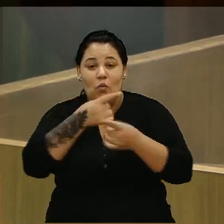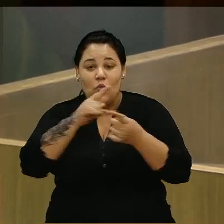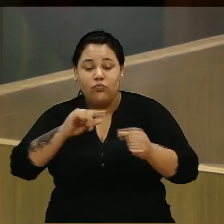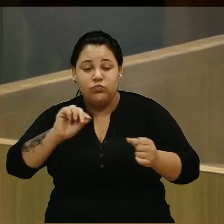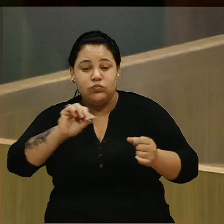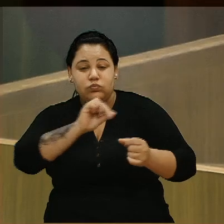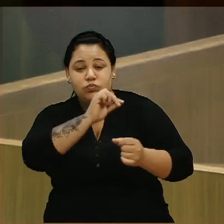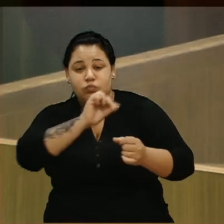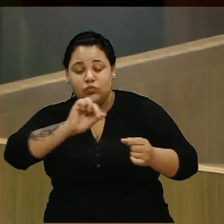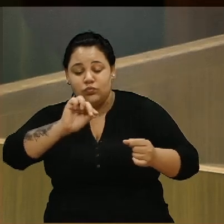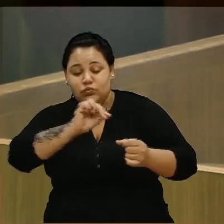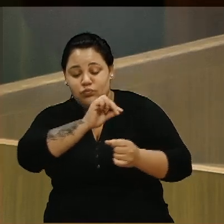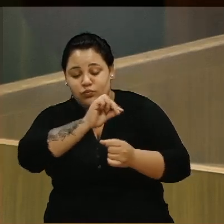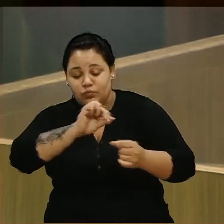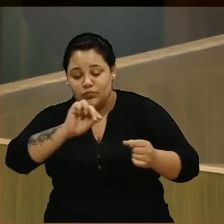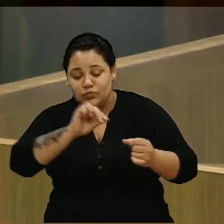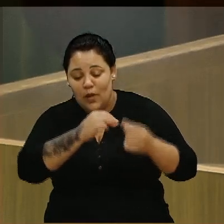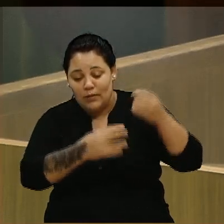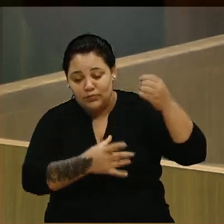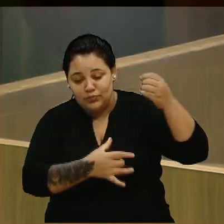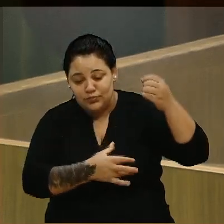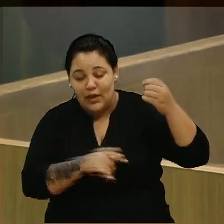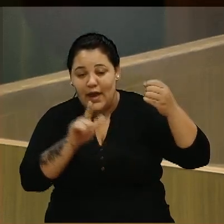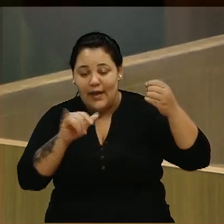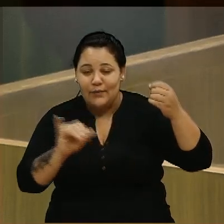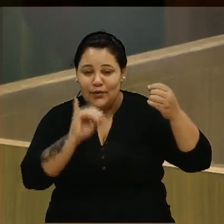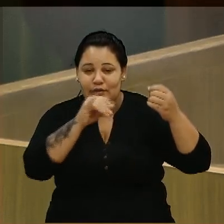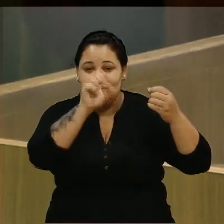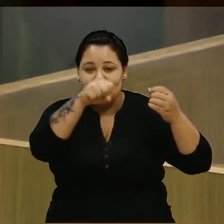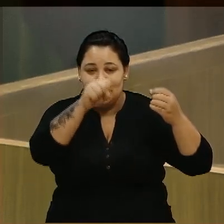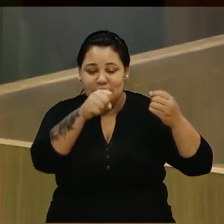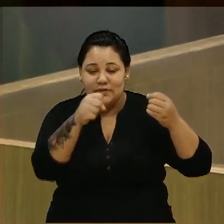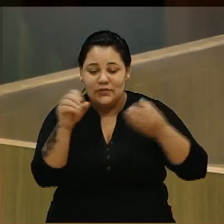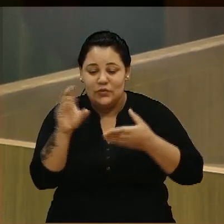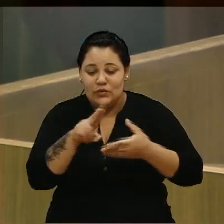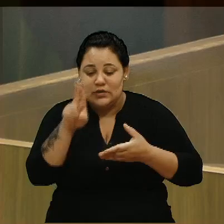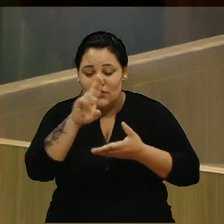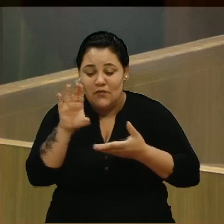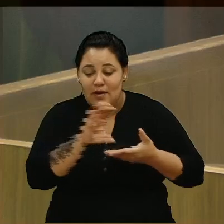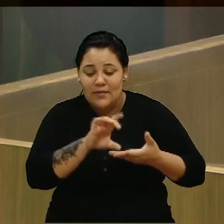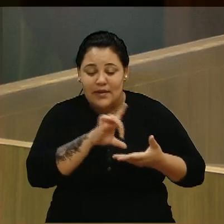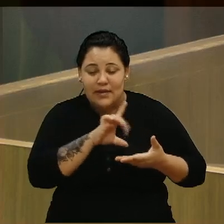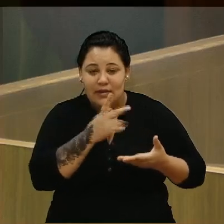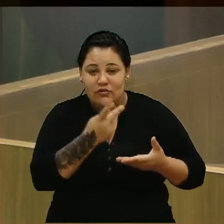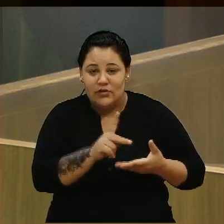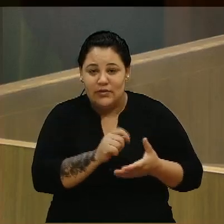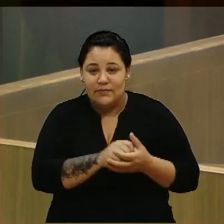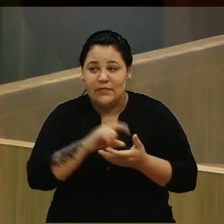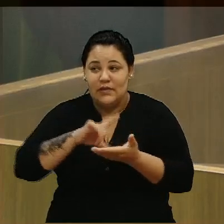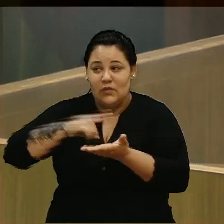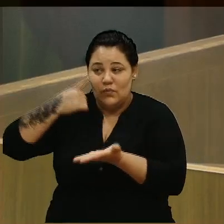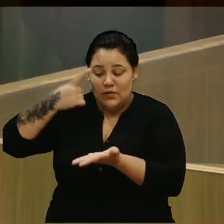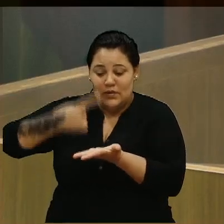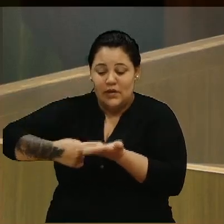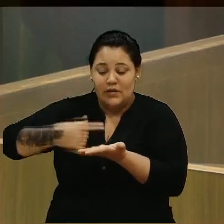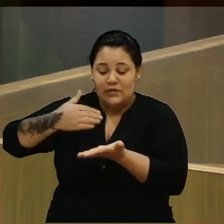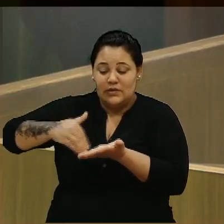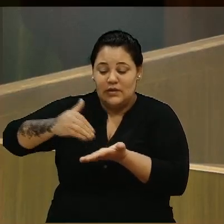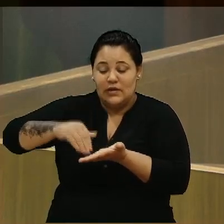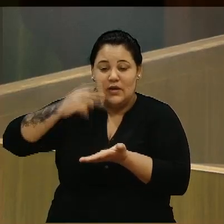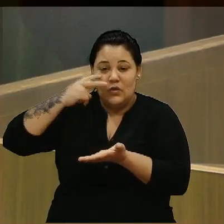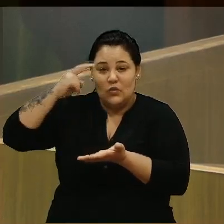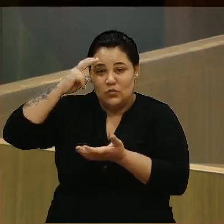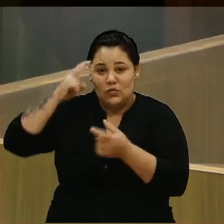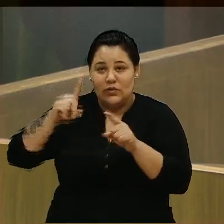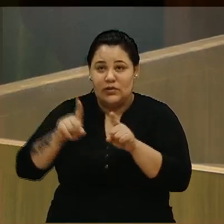municipal, né? Tão importantes recursos que a gente já tem no nosso município. Nós já temos agenda marcada com a secretária de Cultura, né?